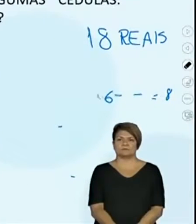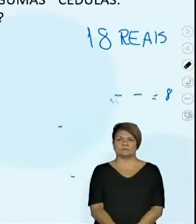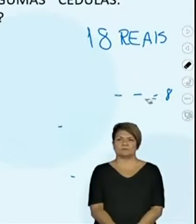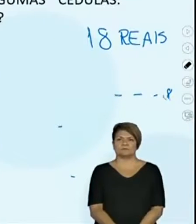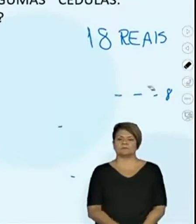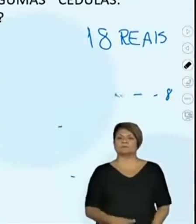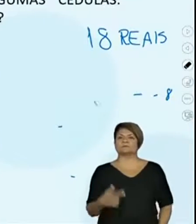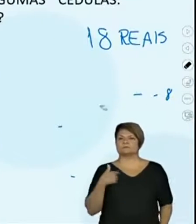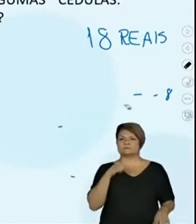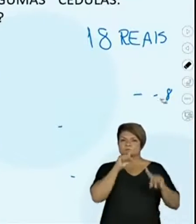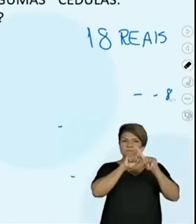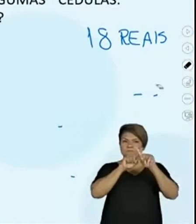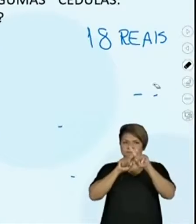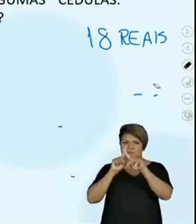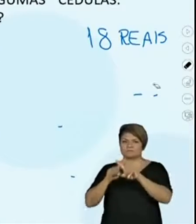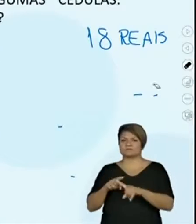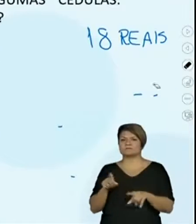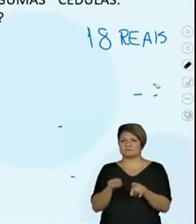a multiplicação, que eles estão bem...